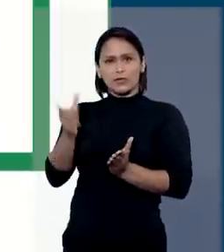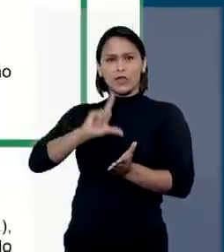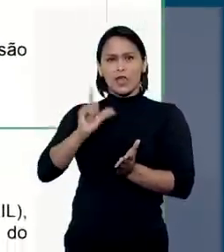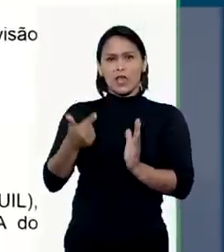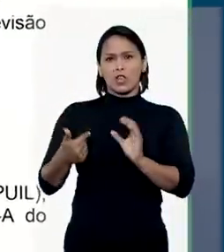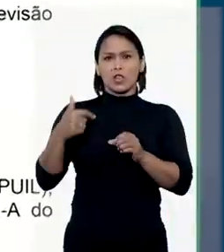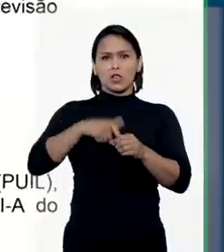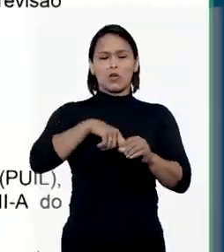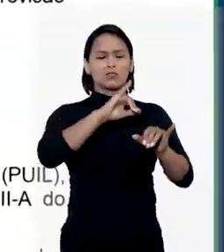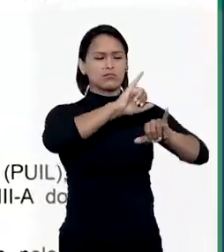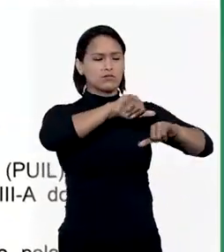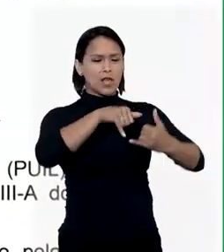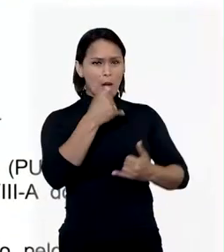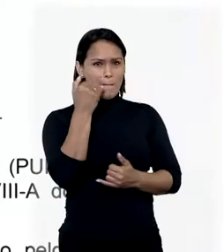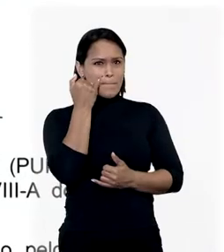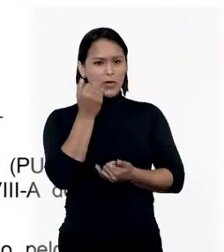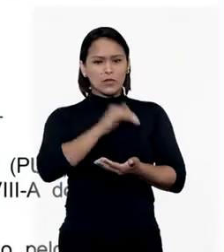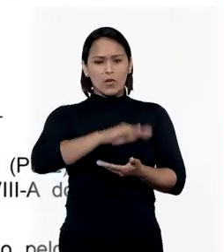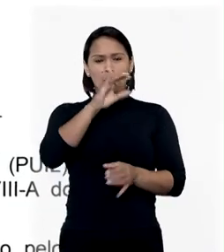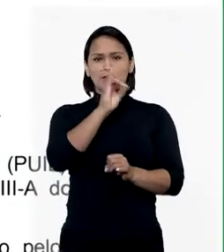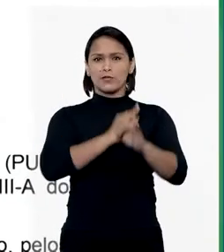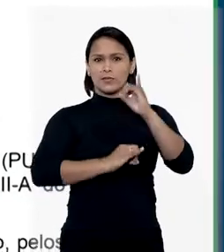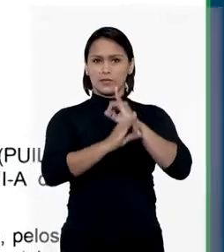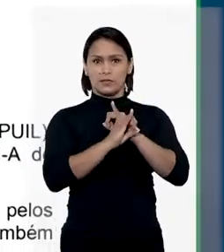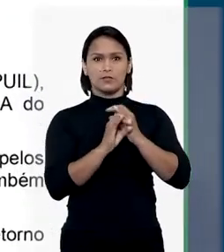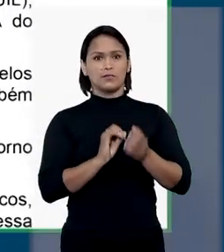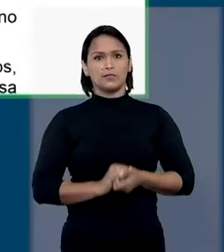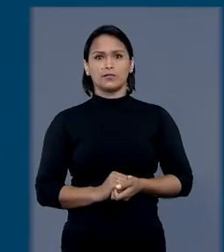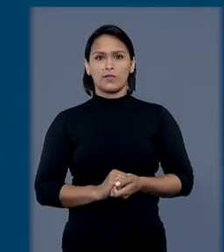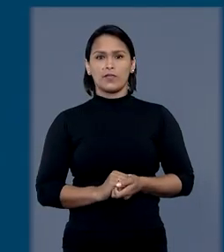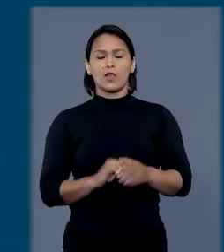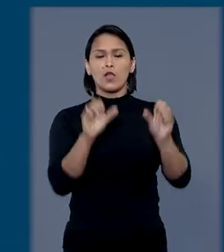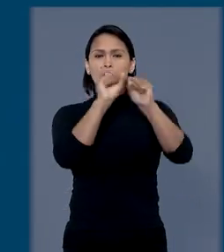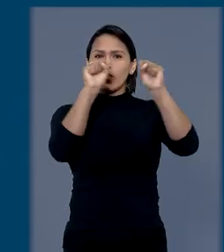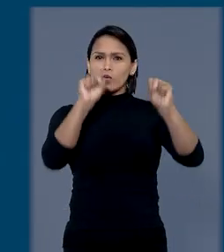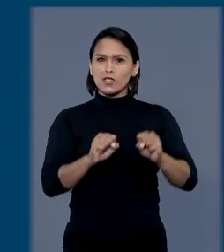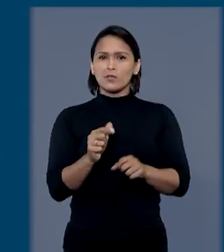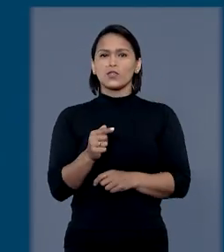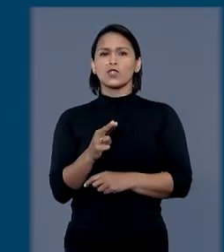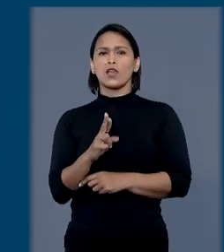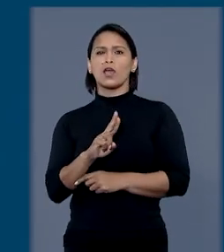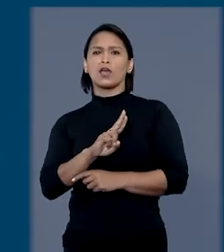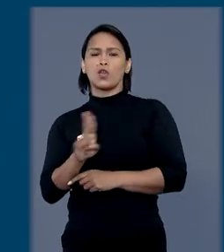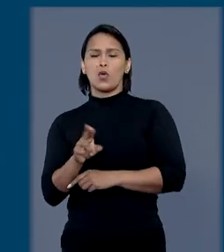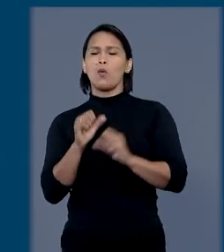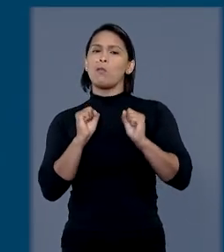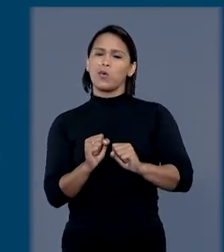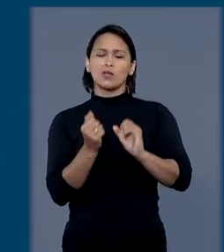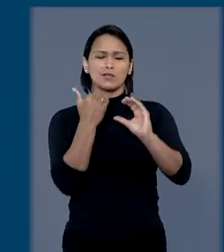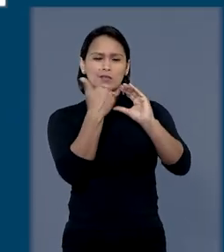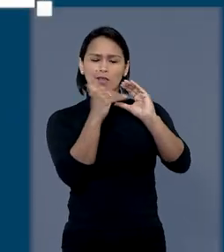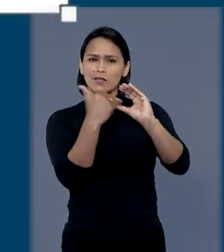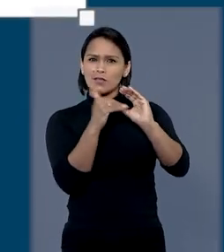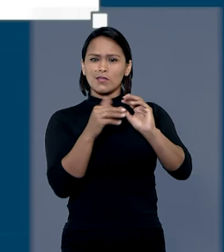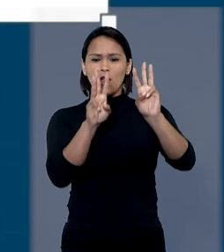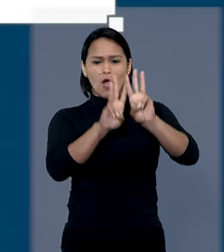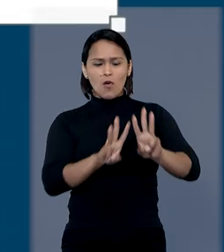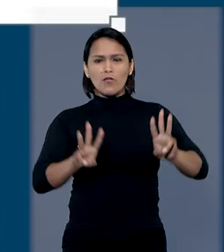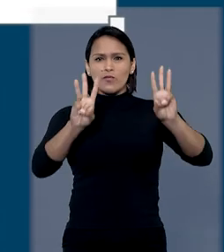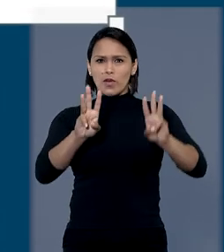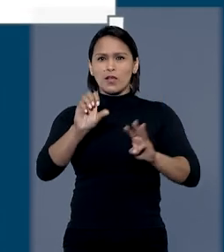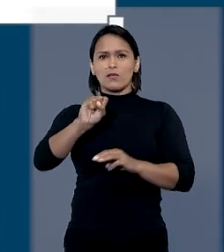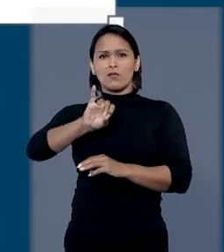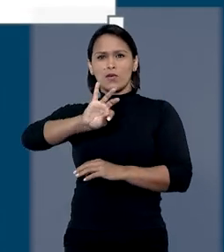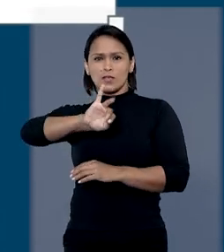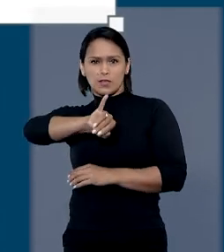remessa e retorno na hipótese de autos eletrônicos. O sistema GRU Cobrança pode ser acessado no